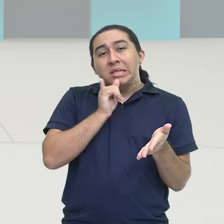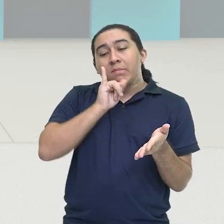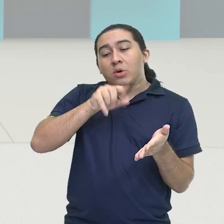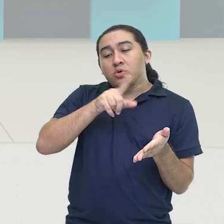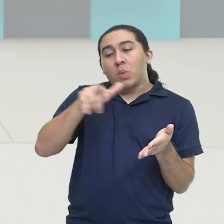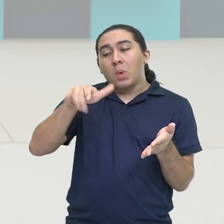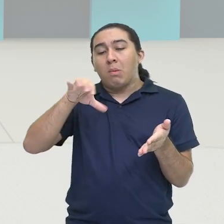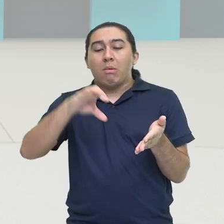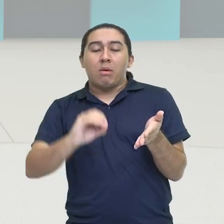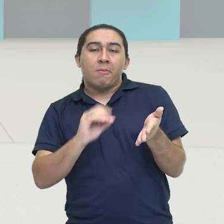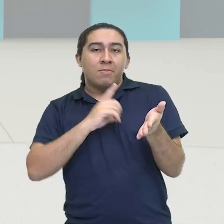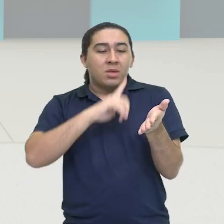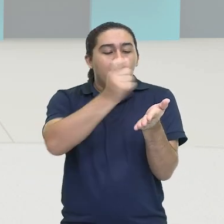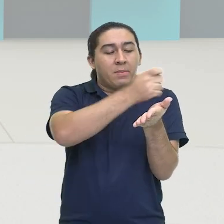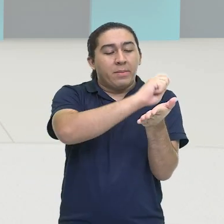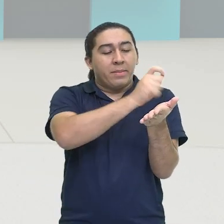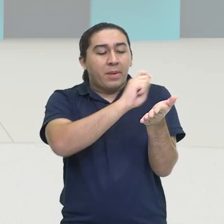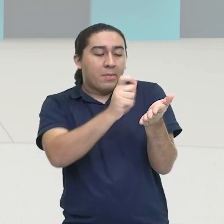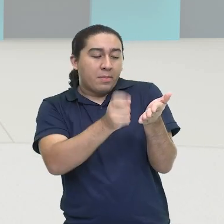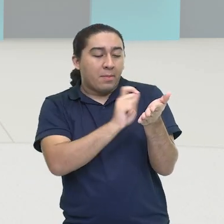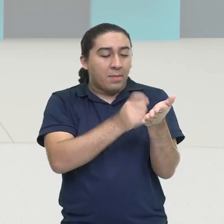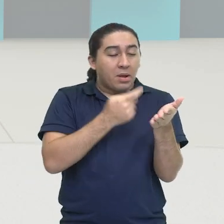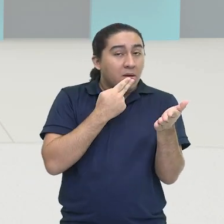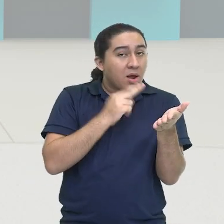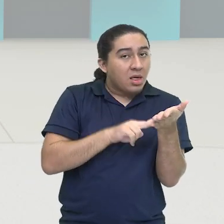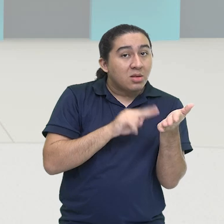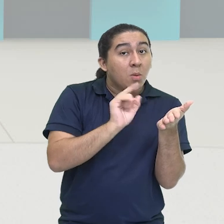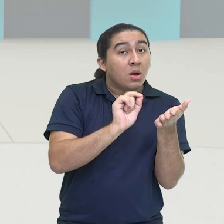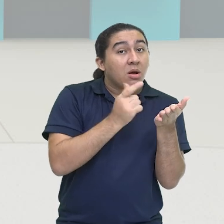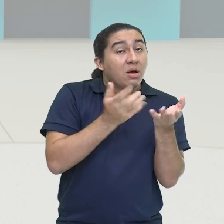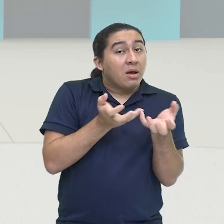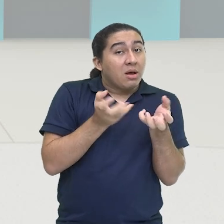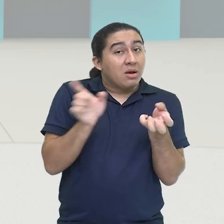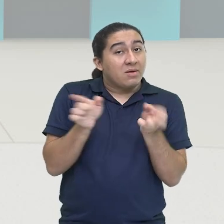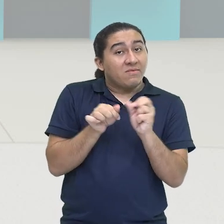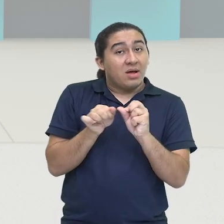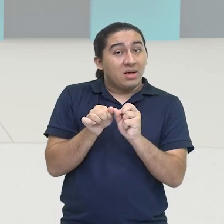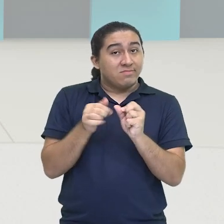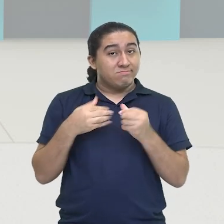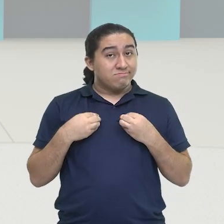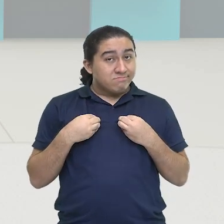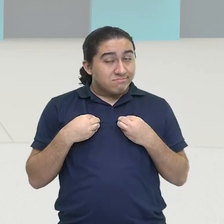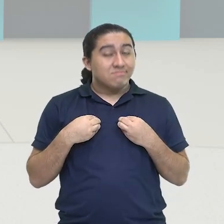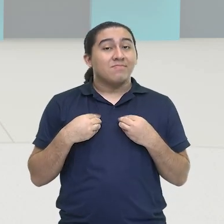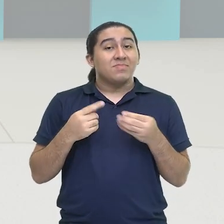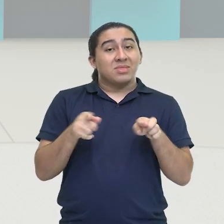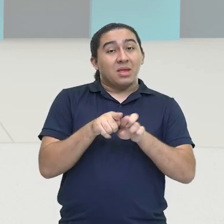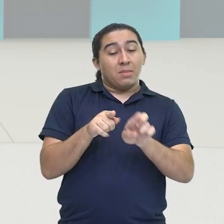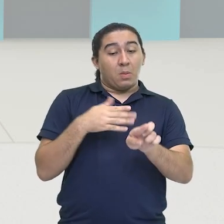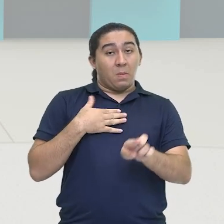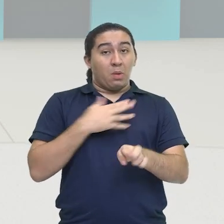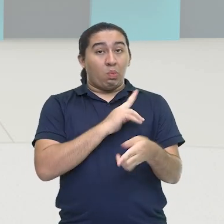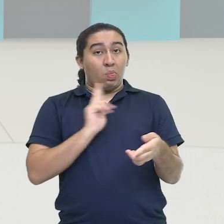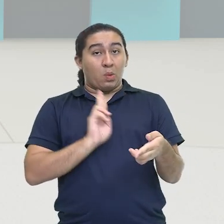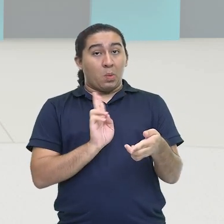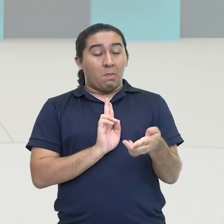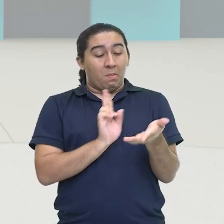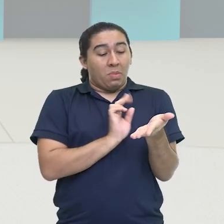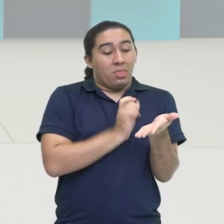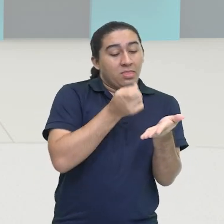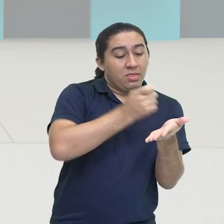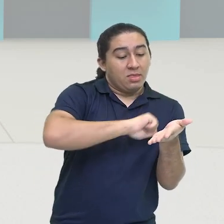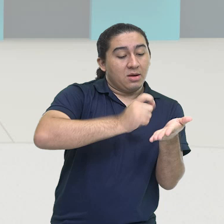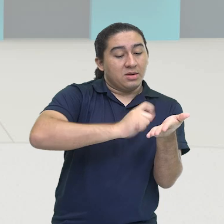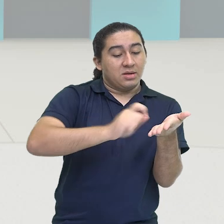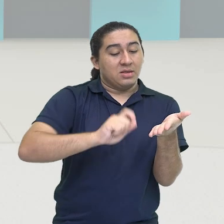vou dizer no meu bilhetinho o que é que eu quero que o João faça para mim, e vou assinar. Essa é a estrutura, você vê,